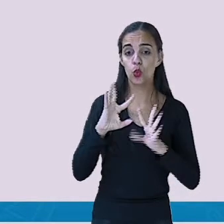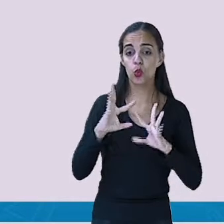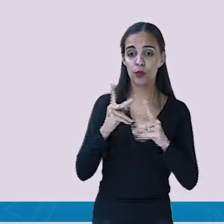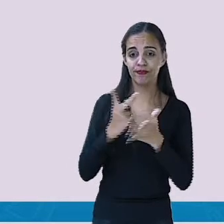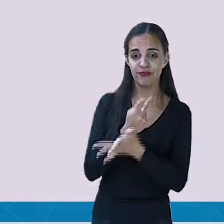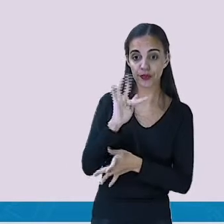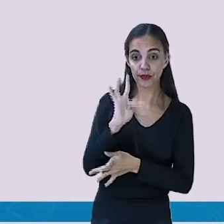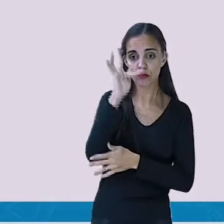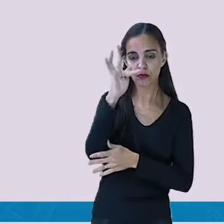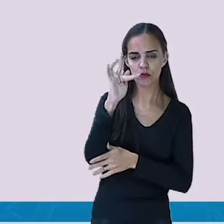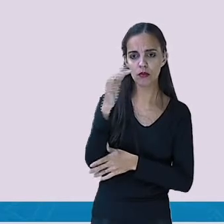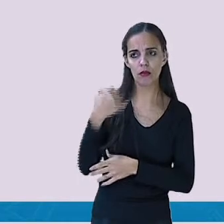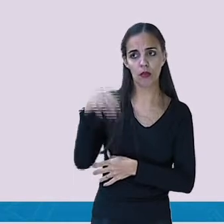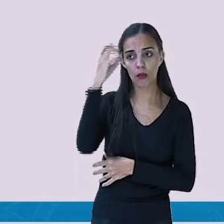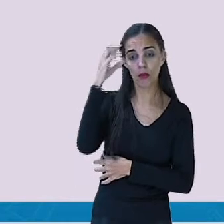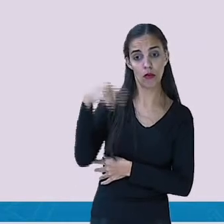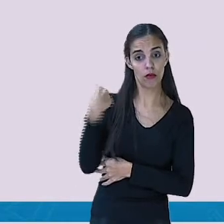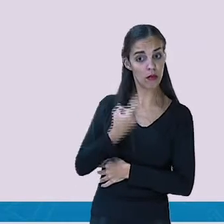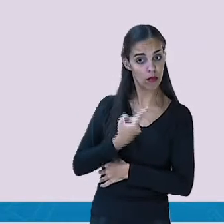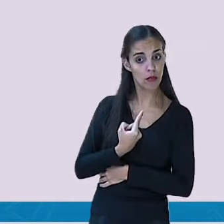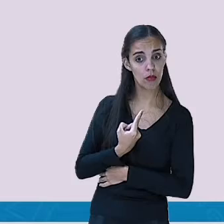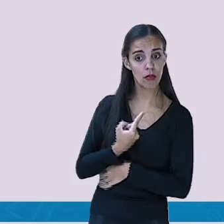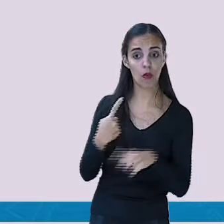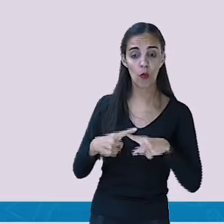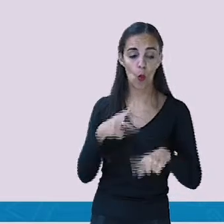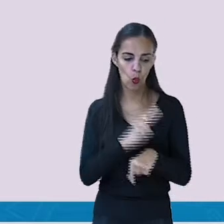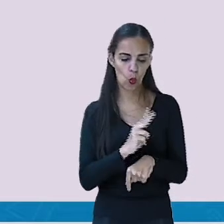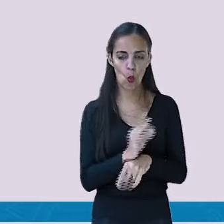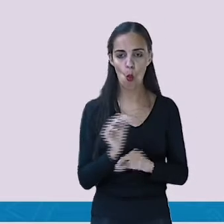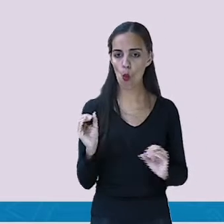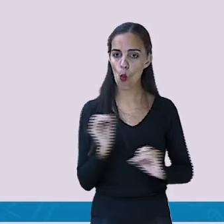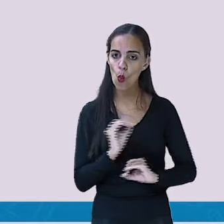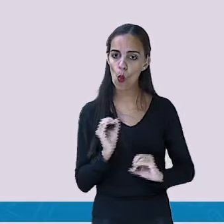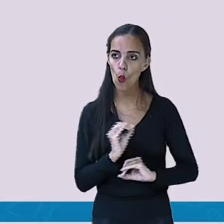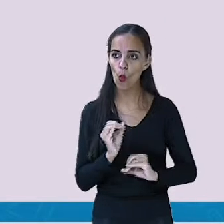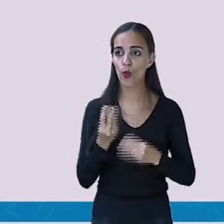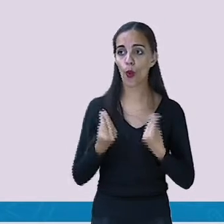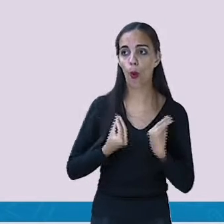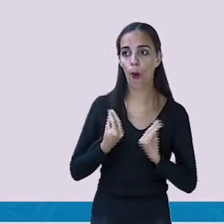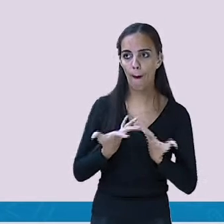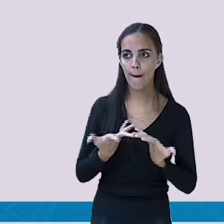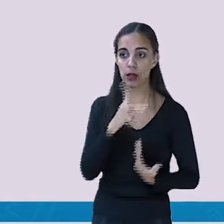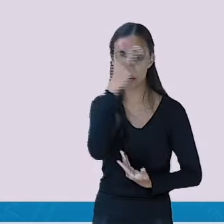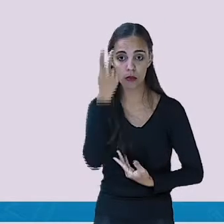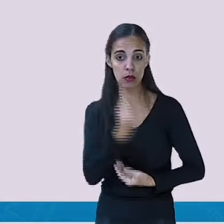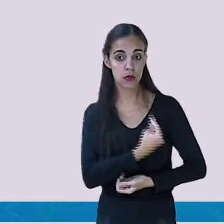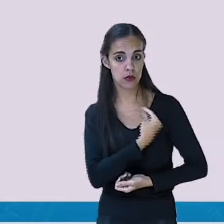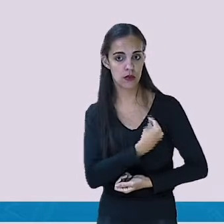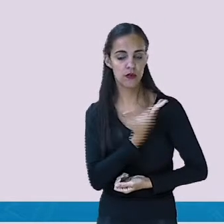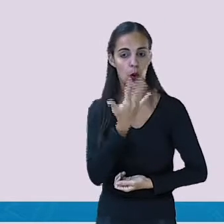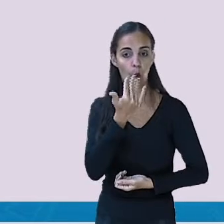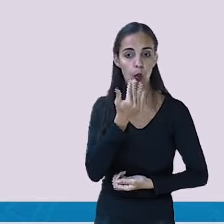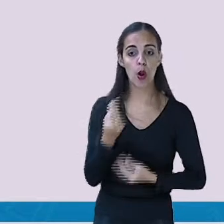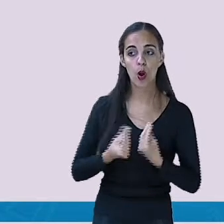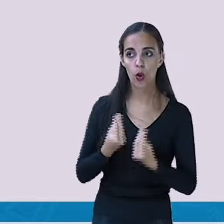frase: uma atitude pode mudar uma história. E não precisa ser